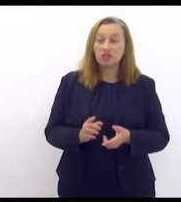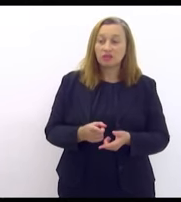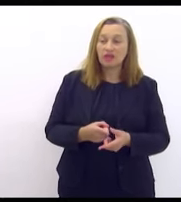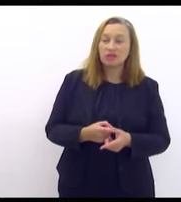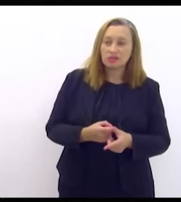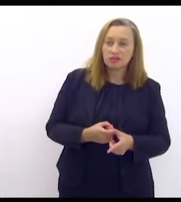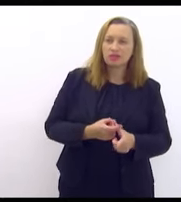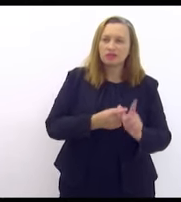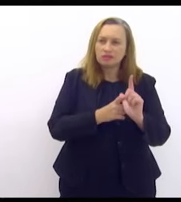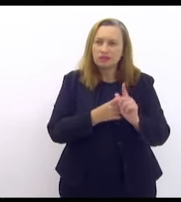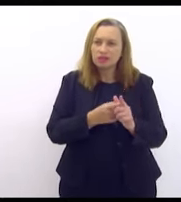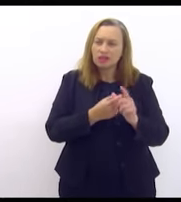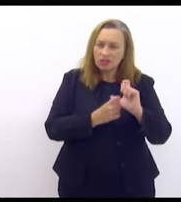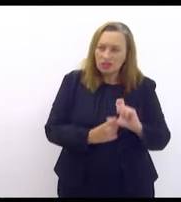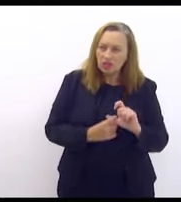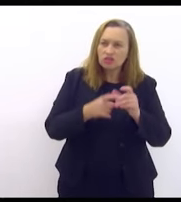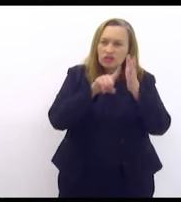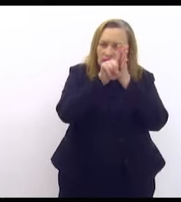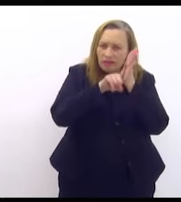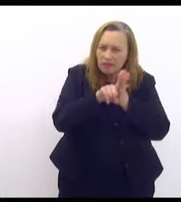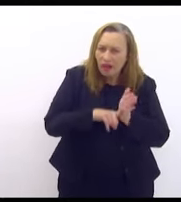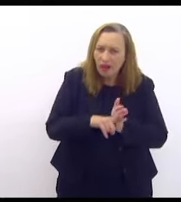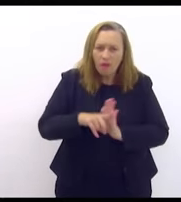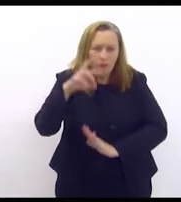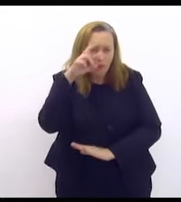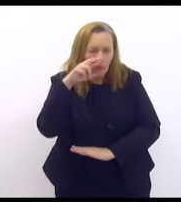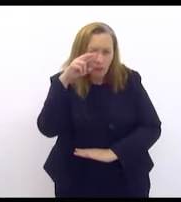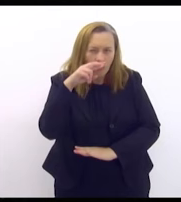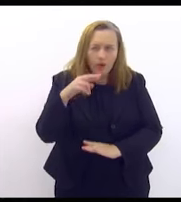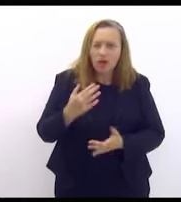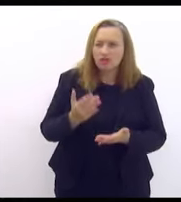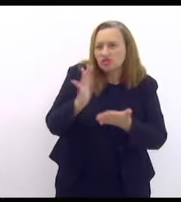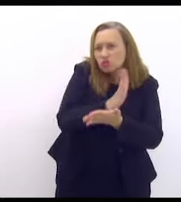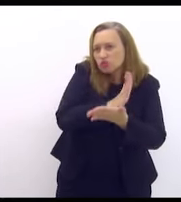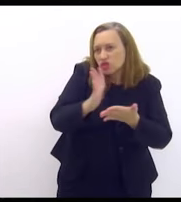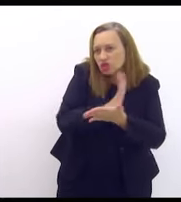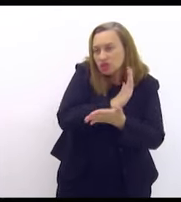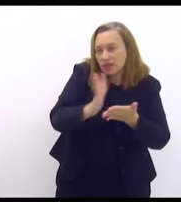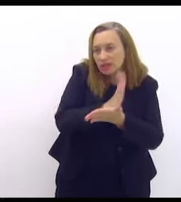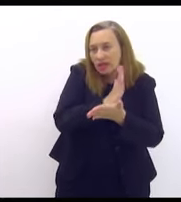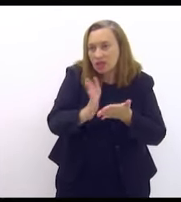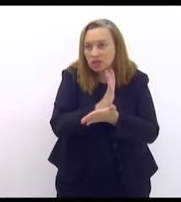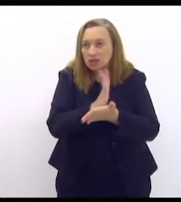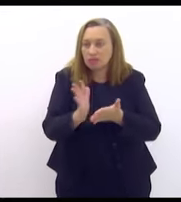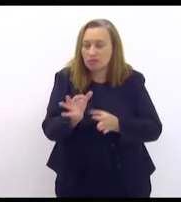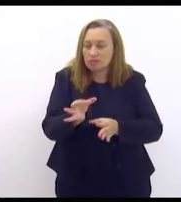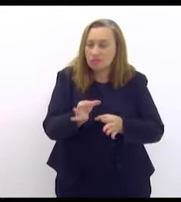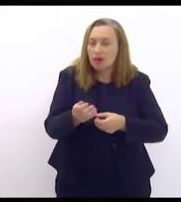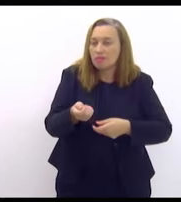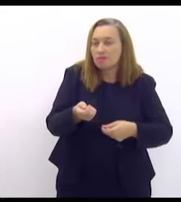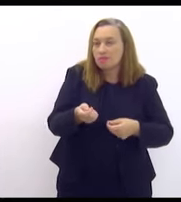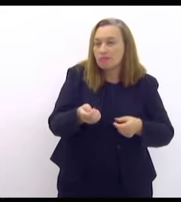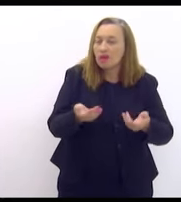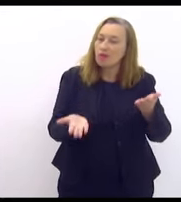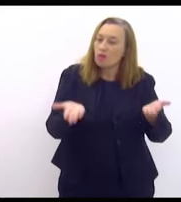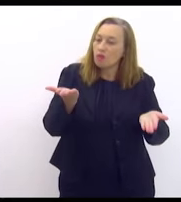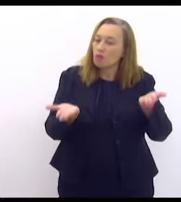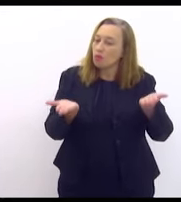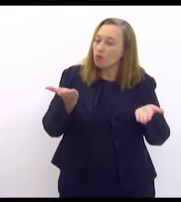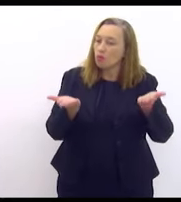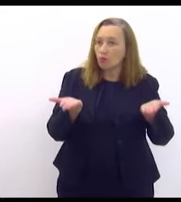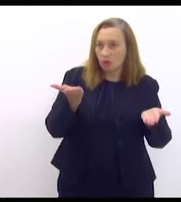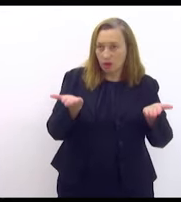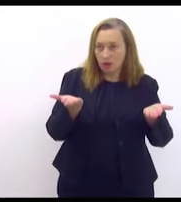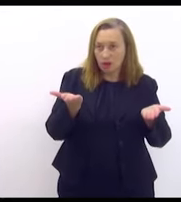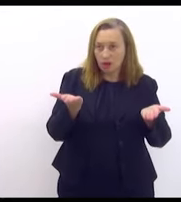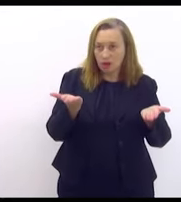nenhuma, essa análise financeira vai ter que ser uma estratégia cautelosa para equilibrar as